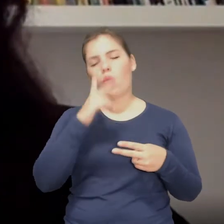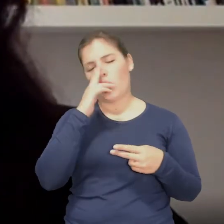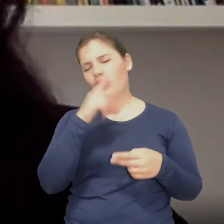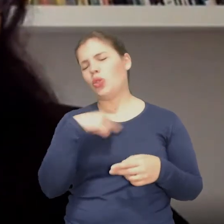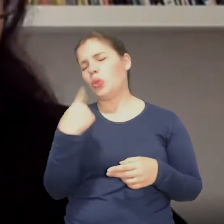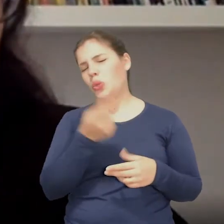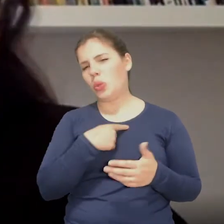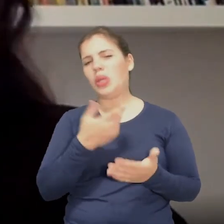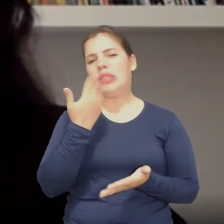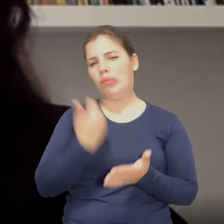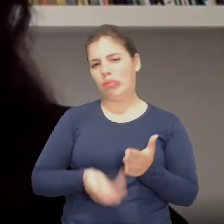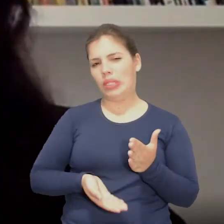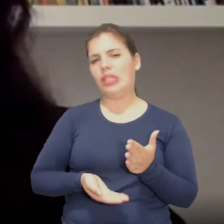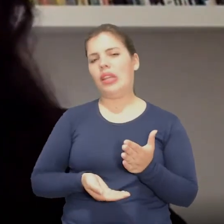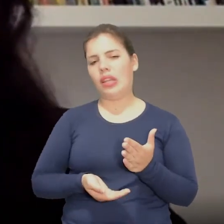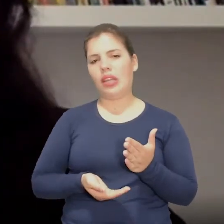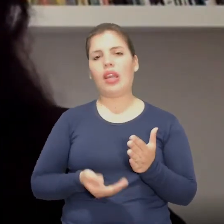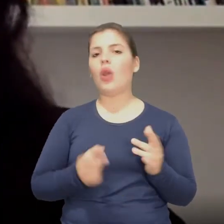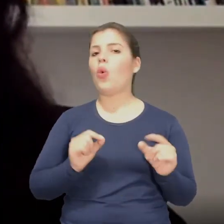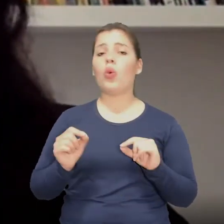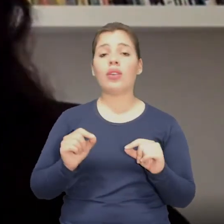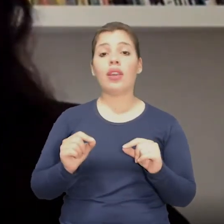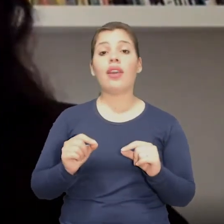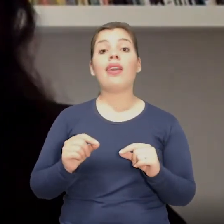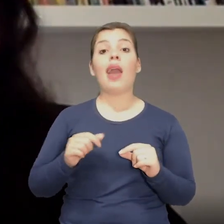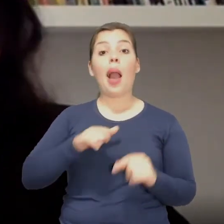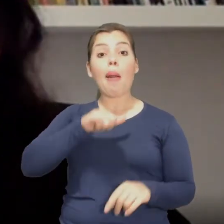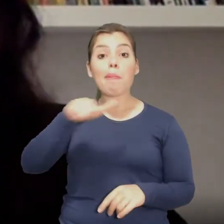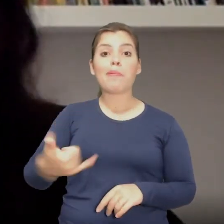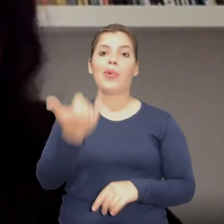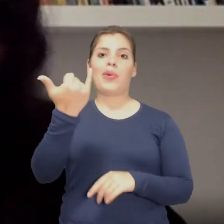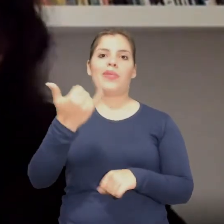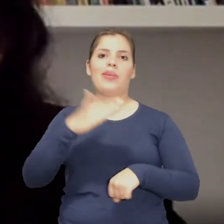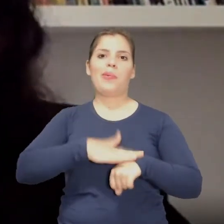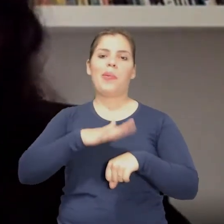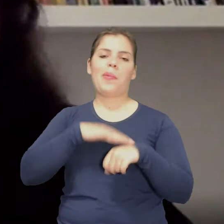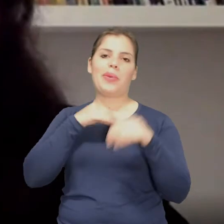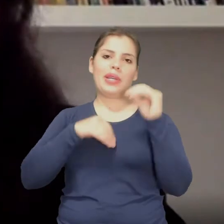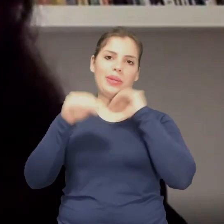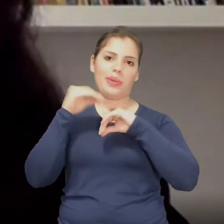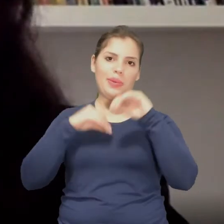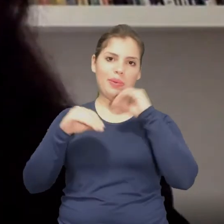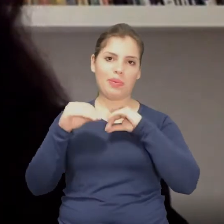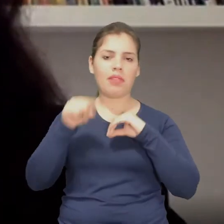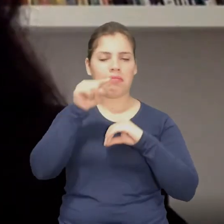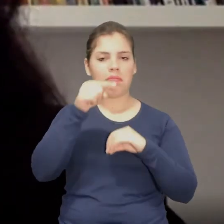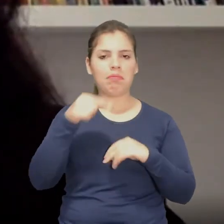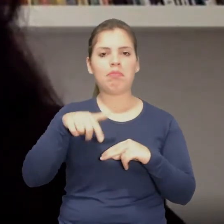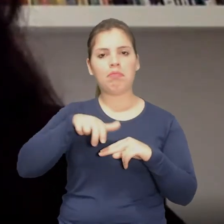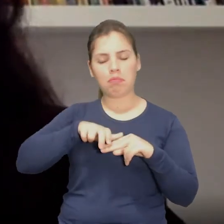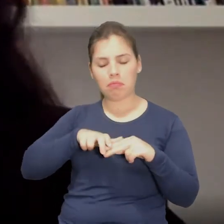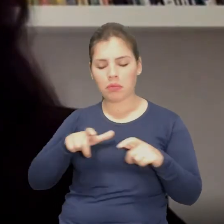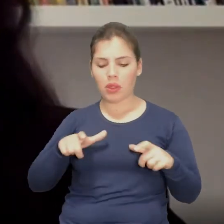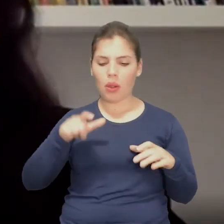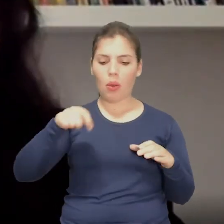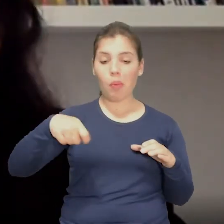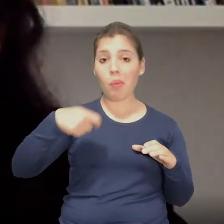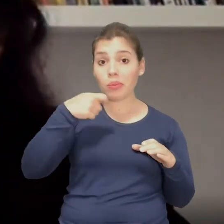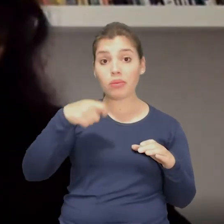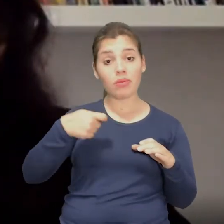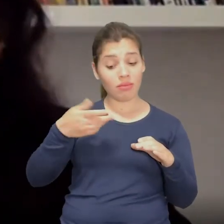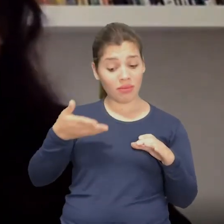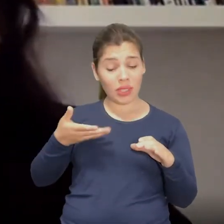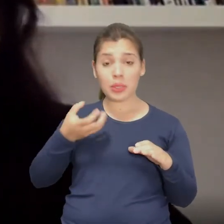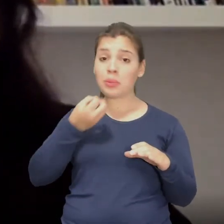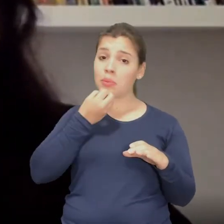está perdendo muito e, infelizmente, valorize o momento em que você está comendo. Né? Assim, se você vai